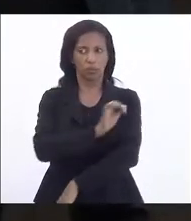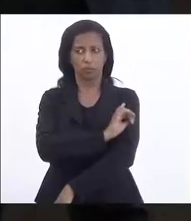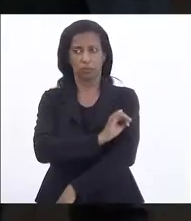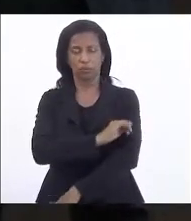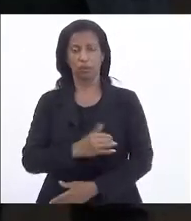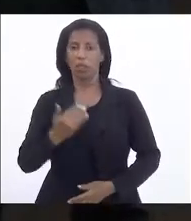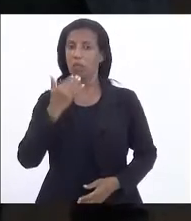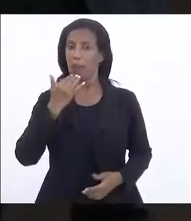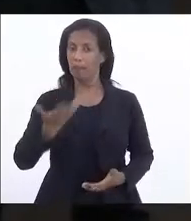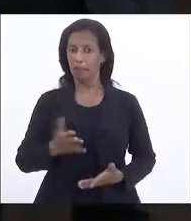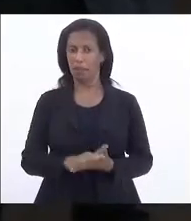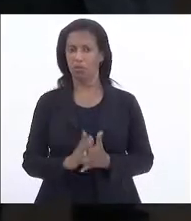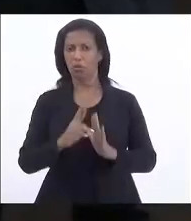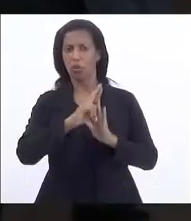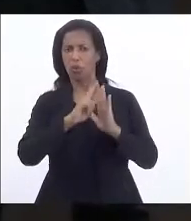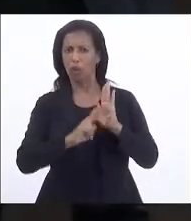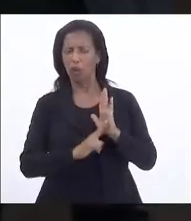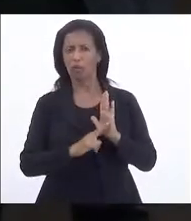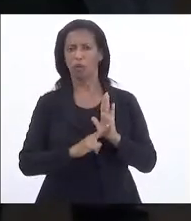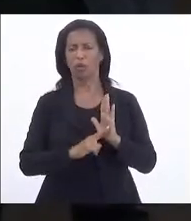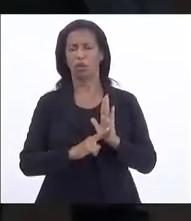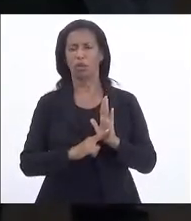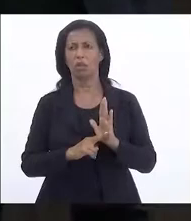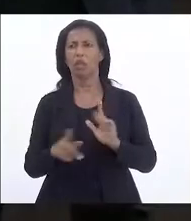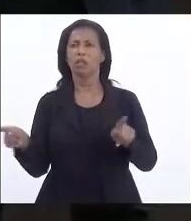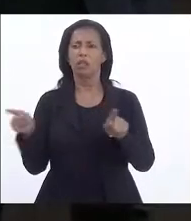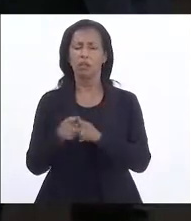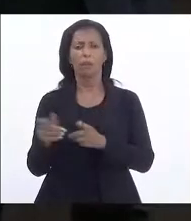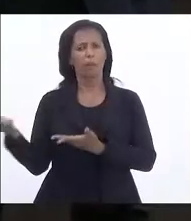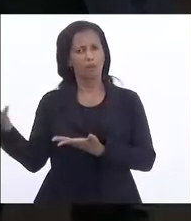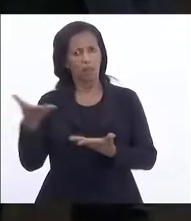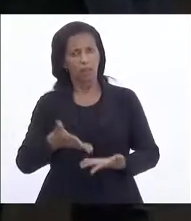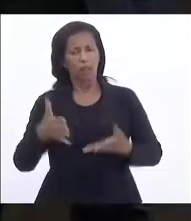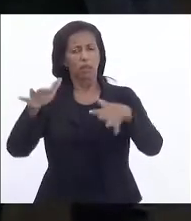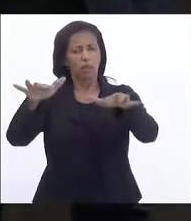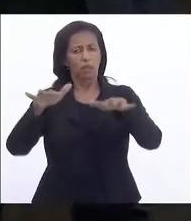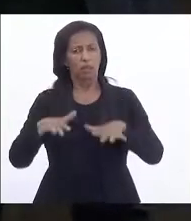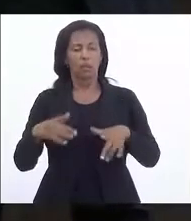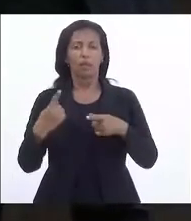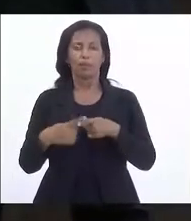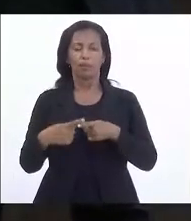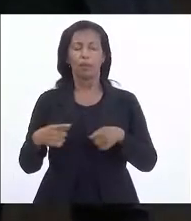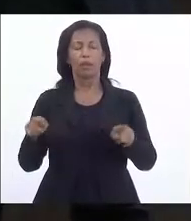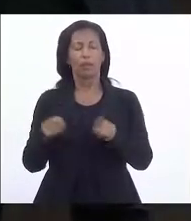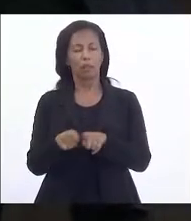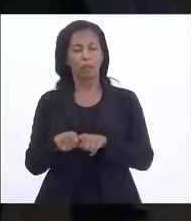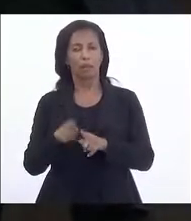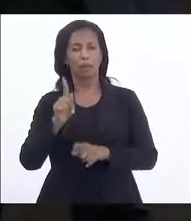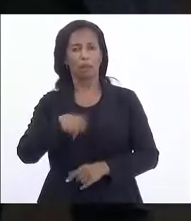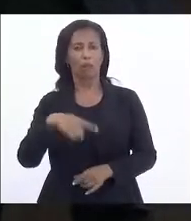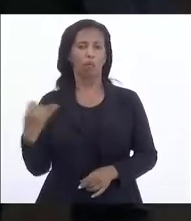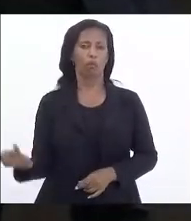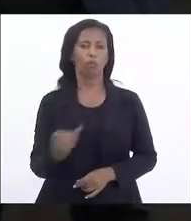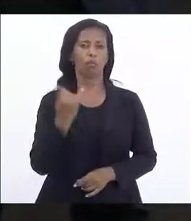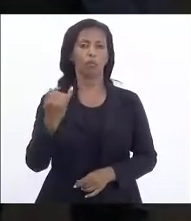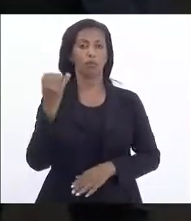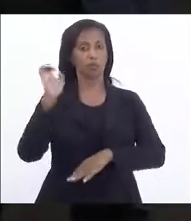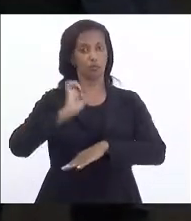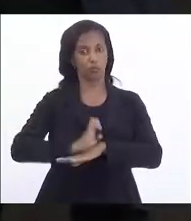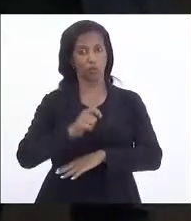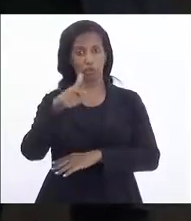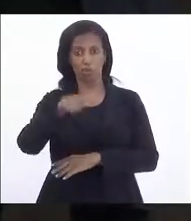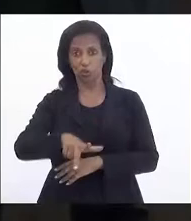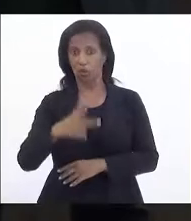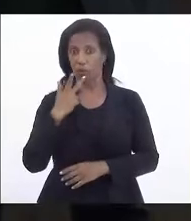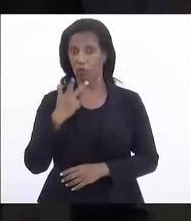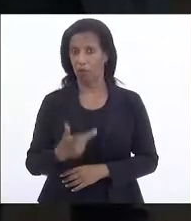e eu peço que o relatório da CPI do Rio Previdência também venha ao plenário porque ele também é muito importante para o nosso estado mais uma vez